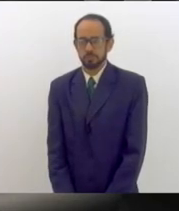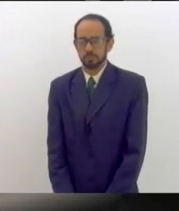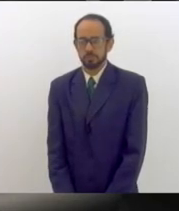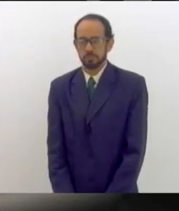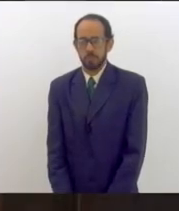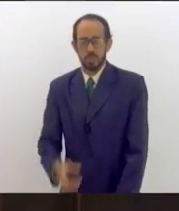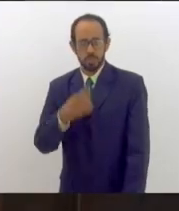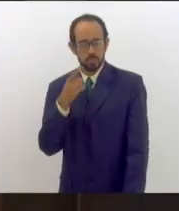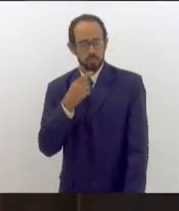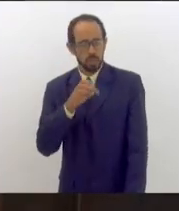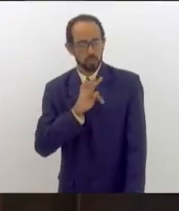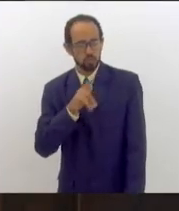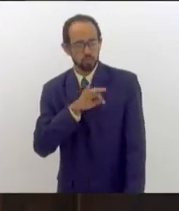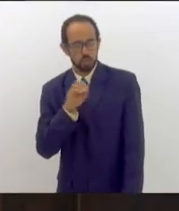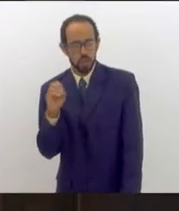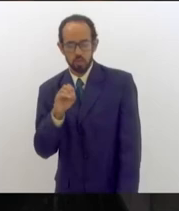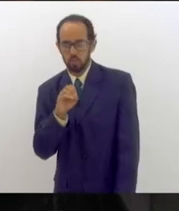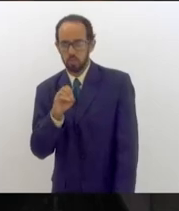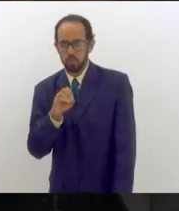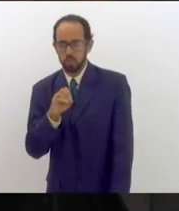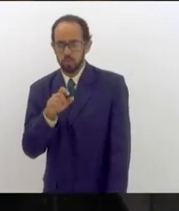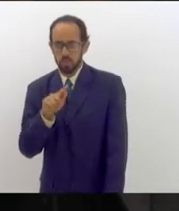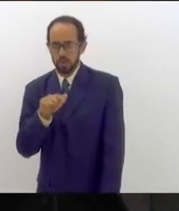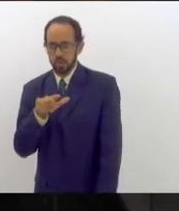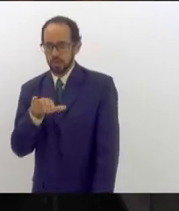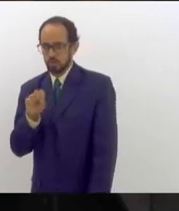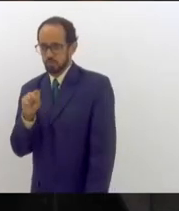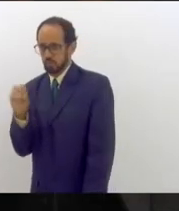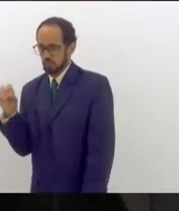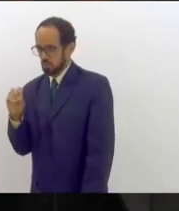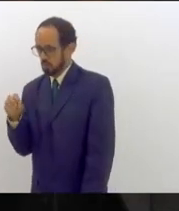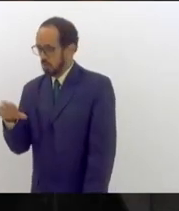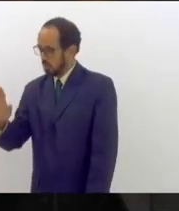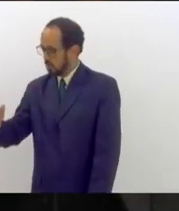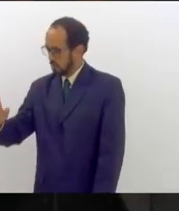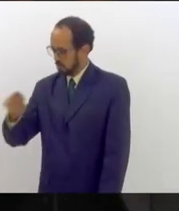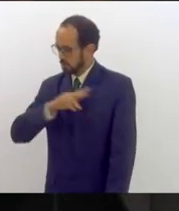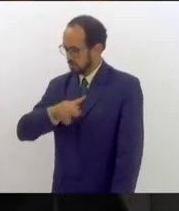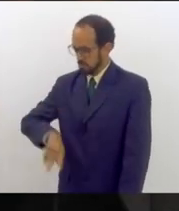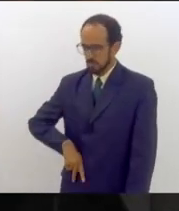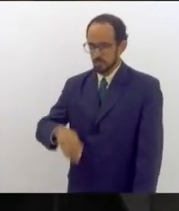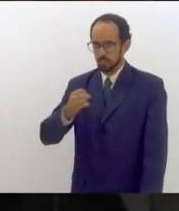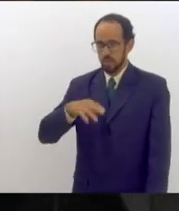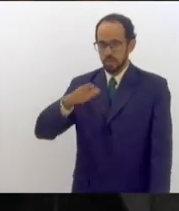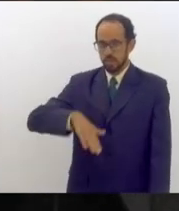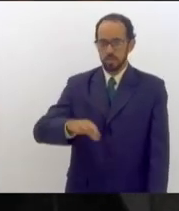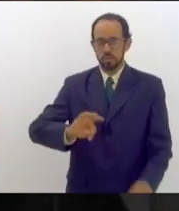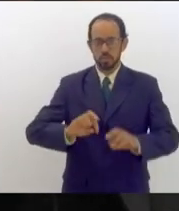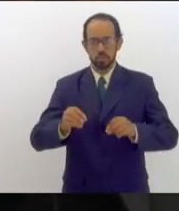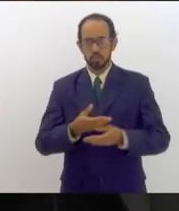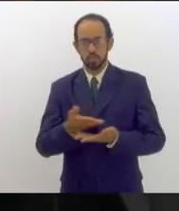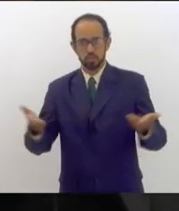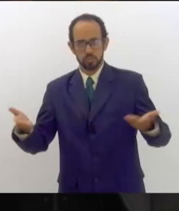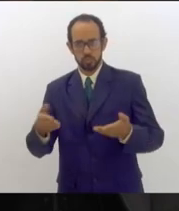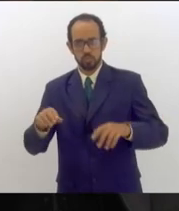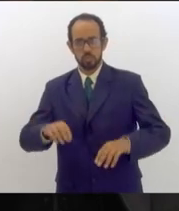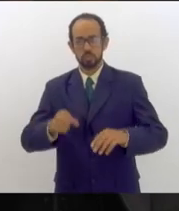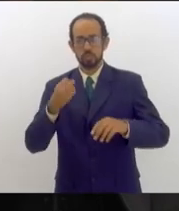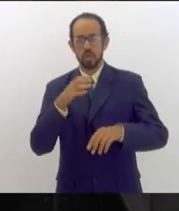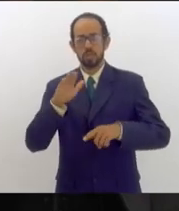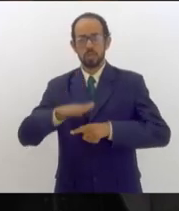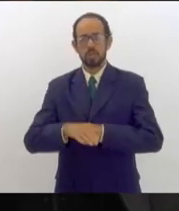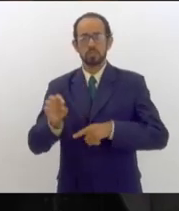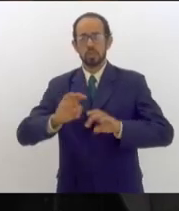Deputado Thiago Gagliasso Opa Olá Presidente Boa tarde Boa tarde a todos aqui presente Boa tarde a todos que nos